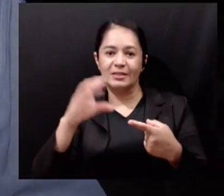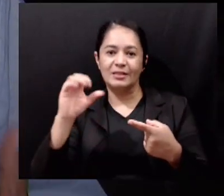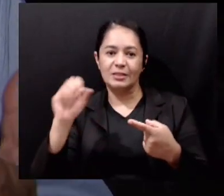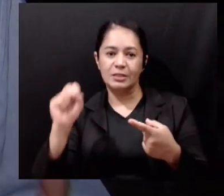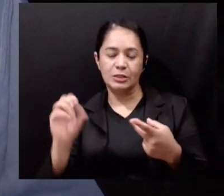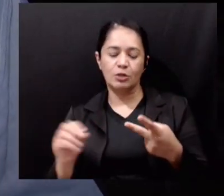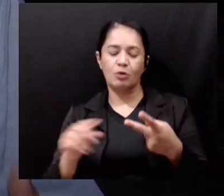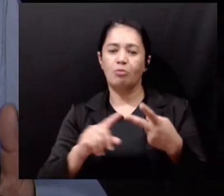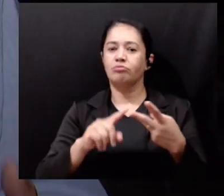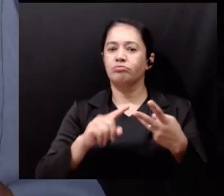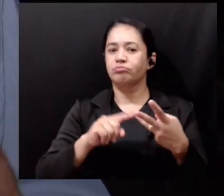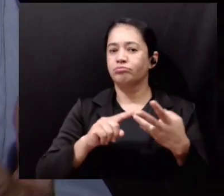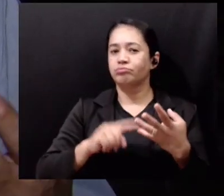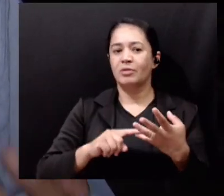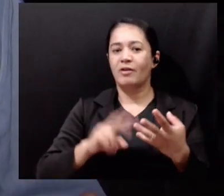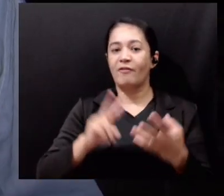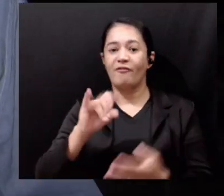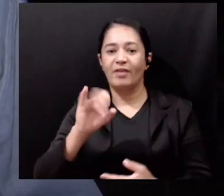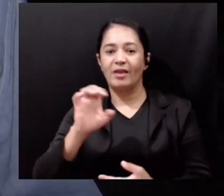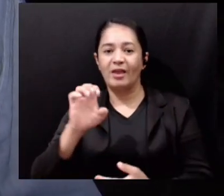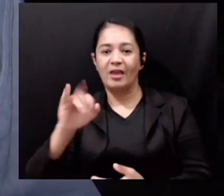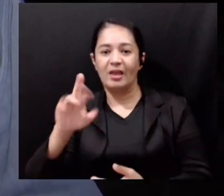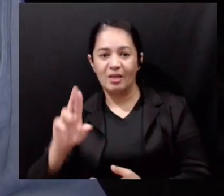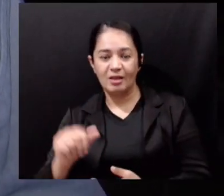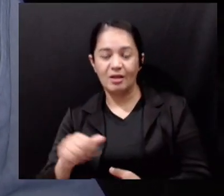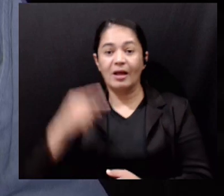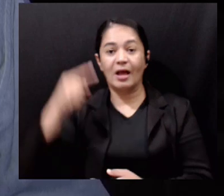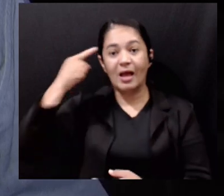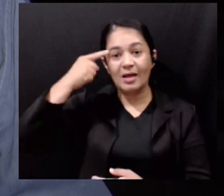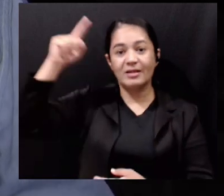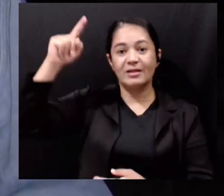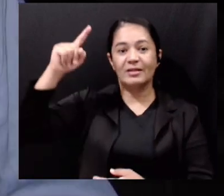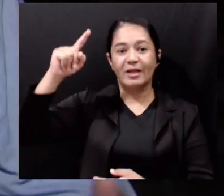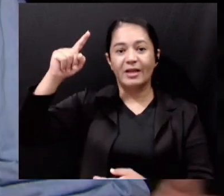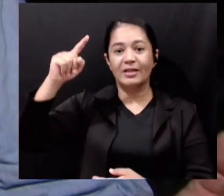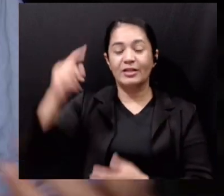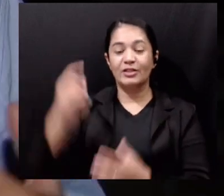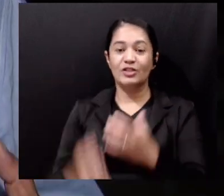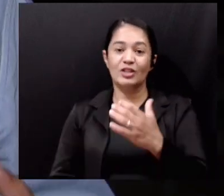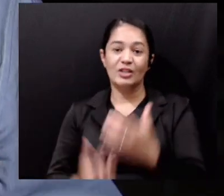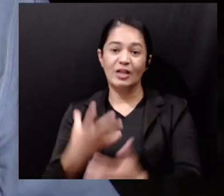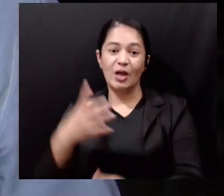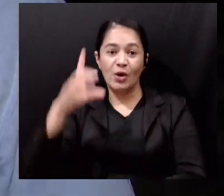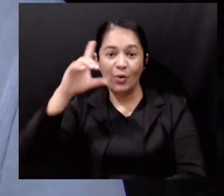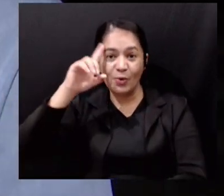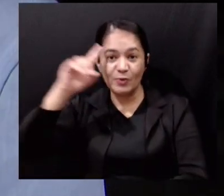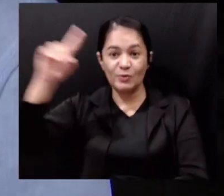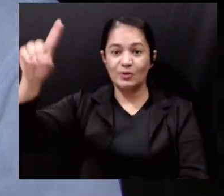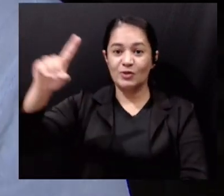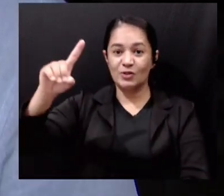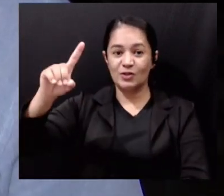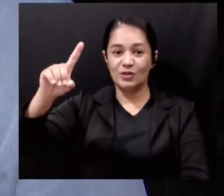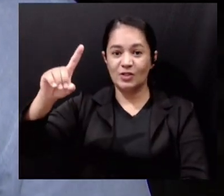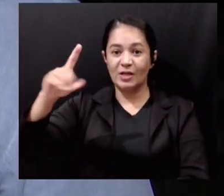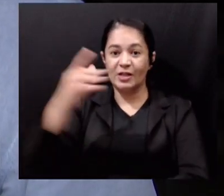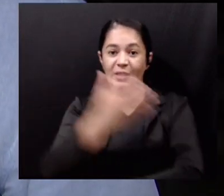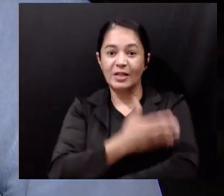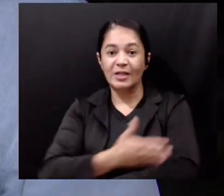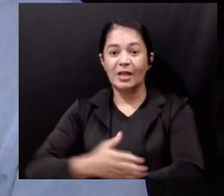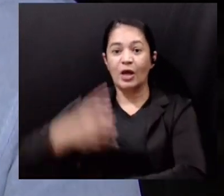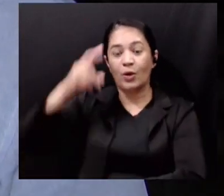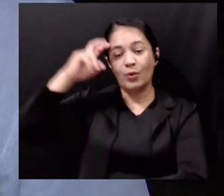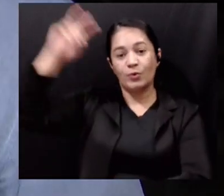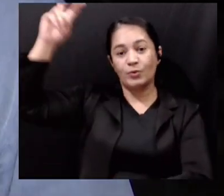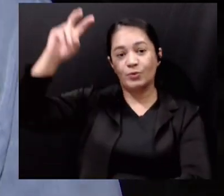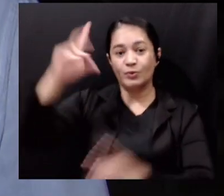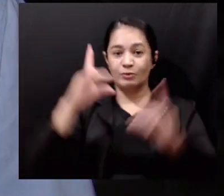ideia de criar o Dia Municipal da Cultura Funerária é poder permitir que a população tenha acesso a esse museu em céu aberto